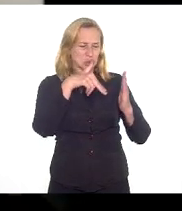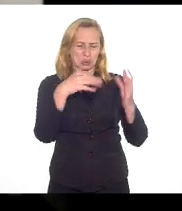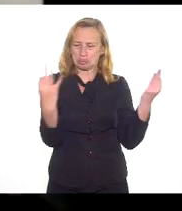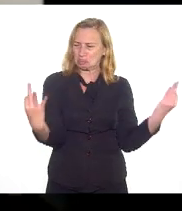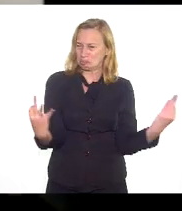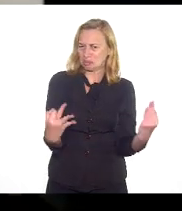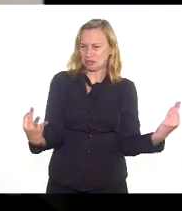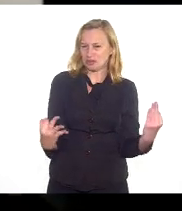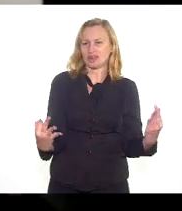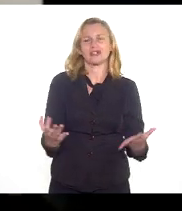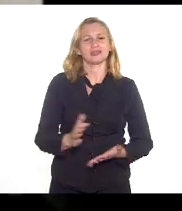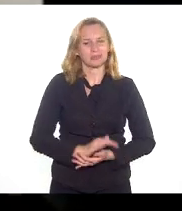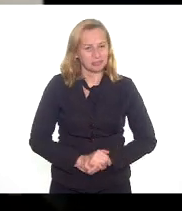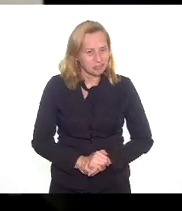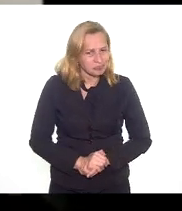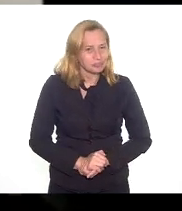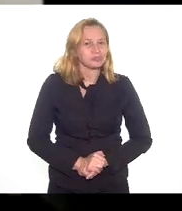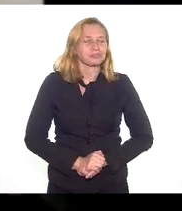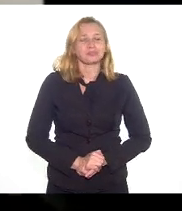belíssimas, belíssimas.